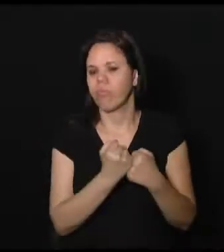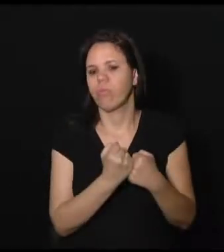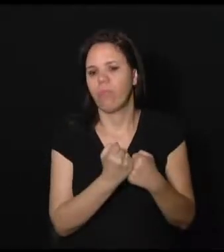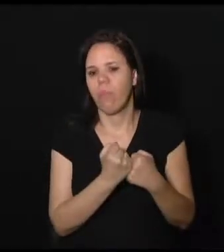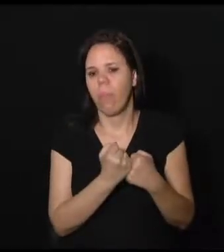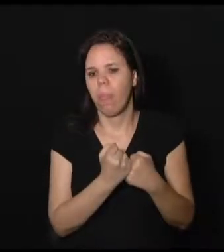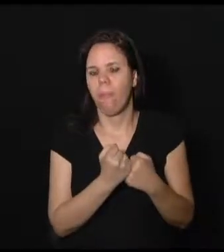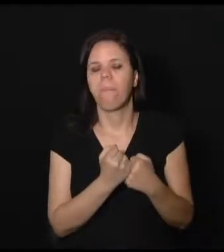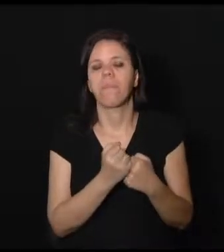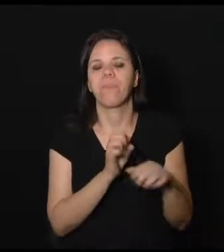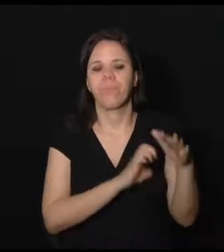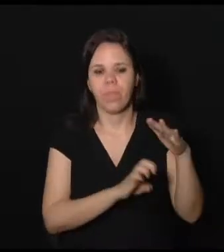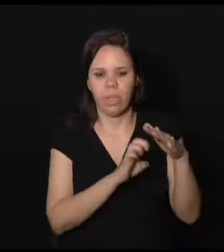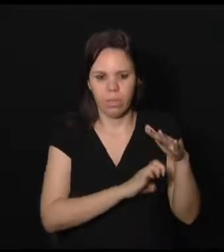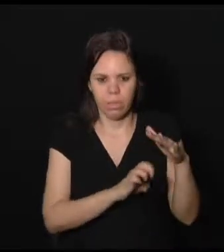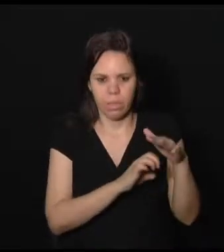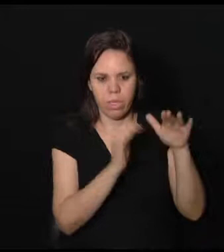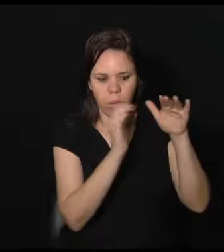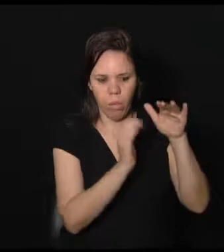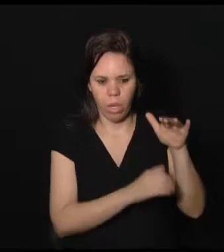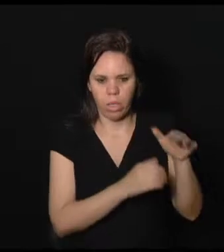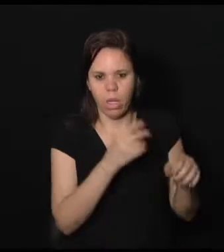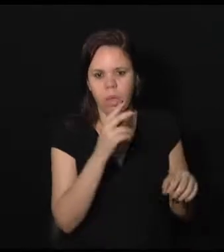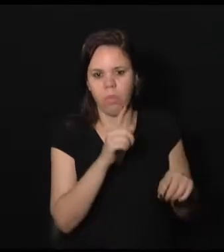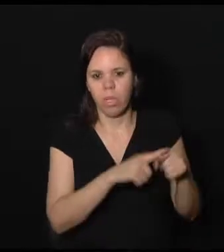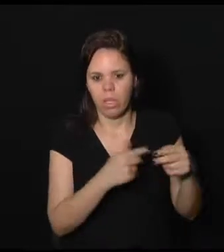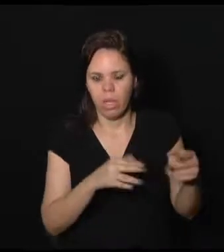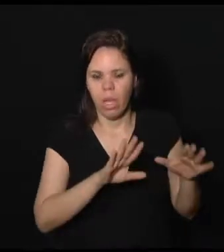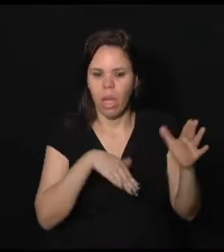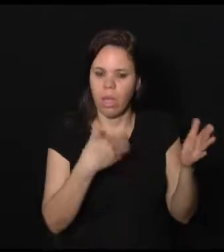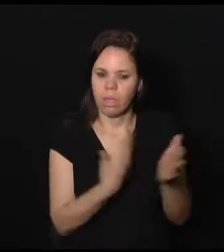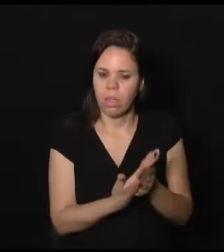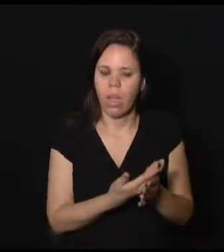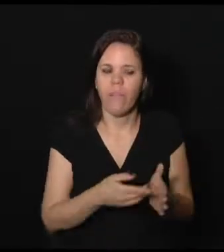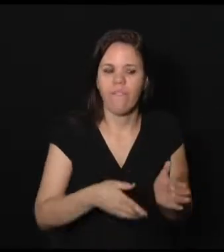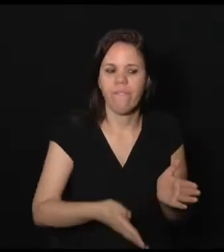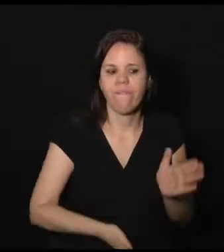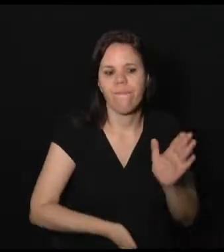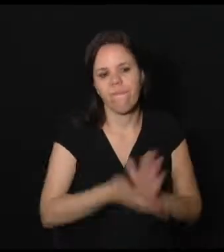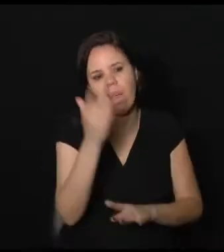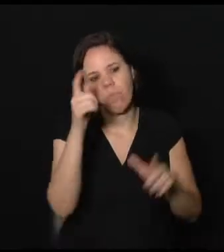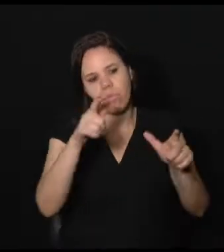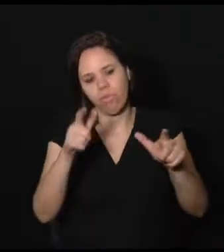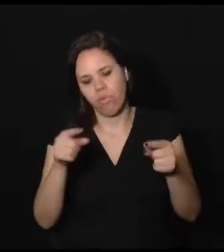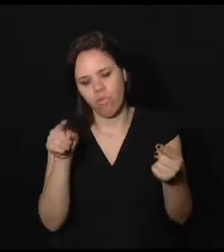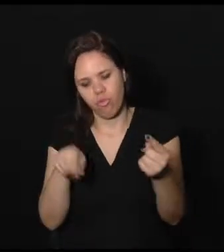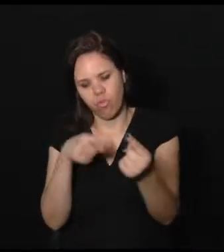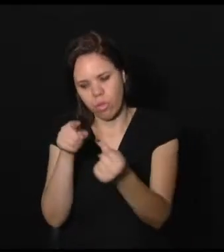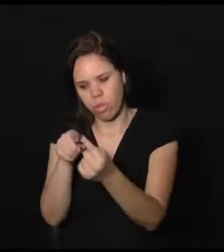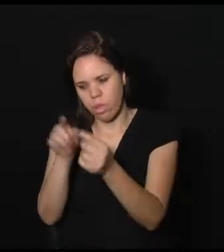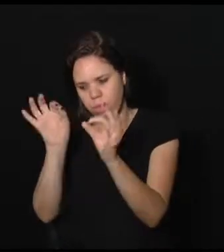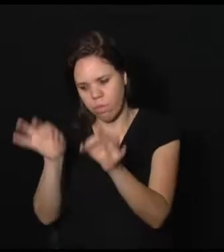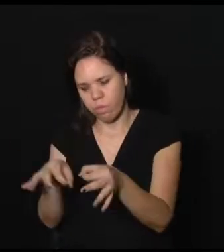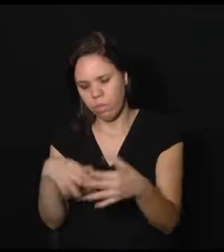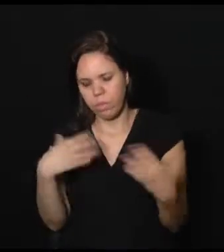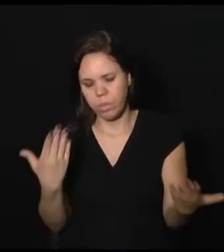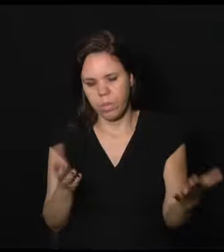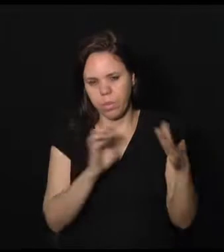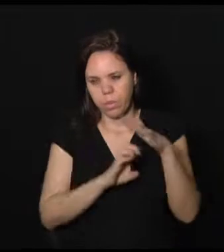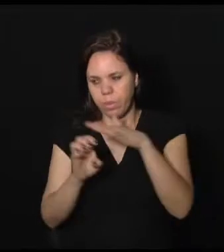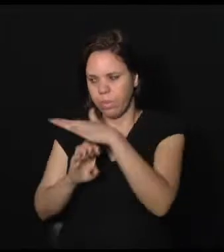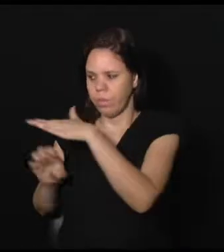importador ou exportador para colocar suas mercadorias até que elas sigam o fluxo. Então, para essas empresas